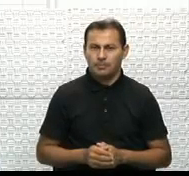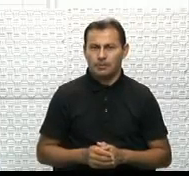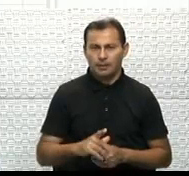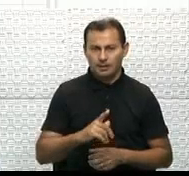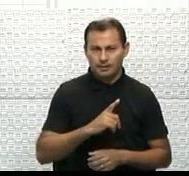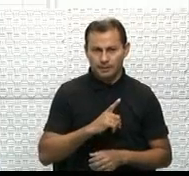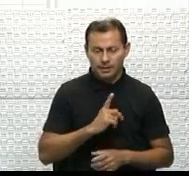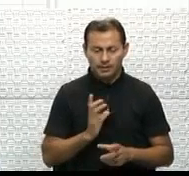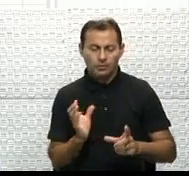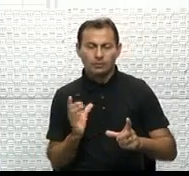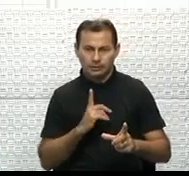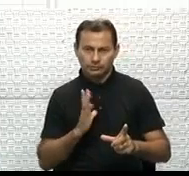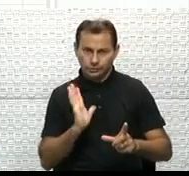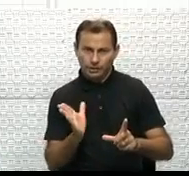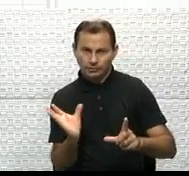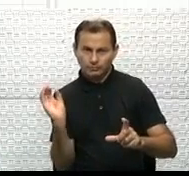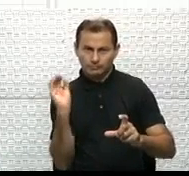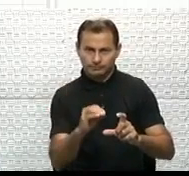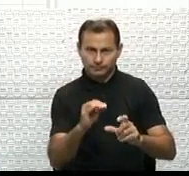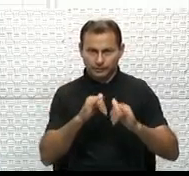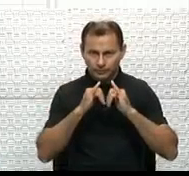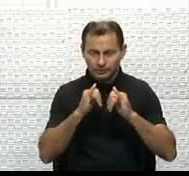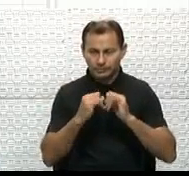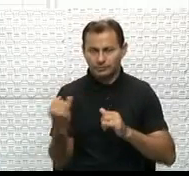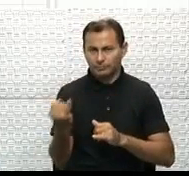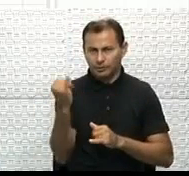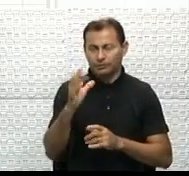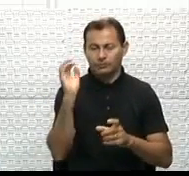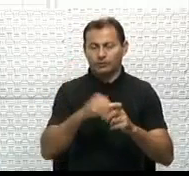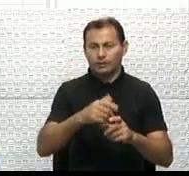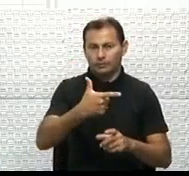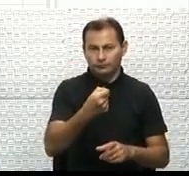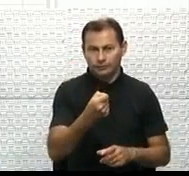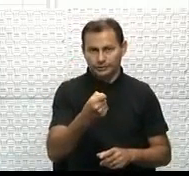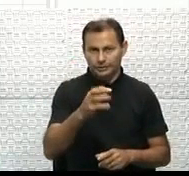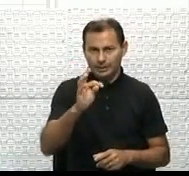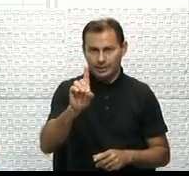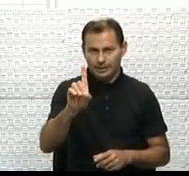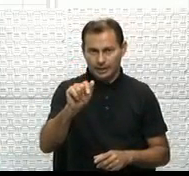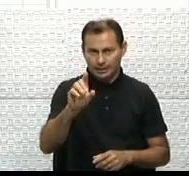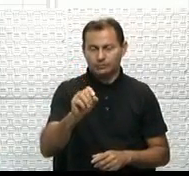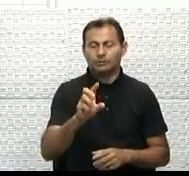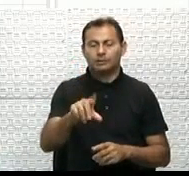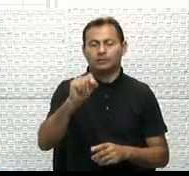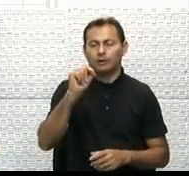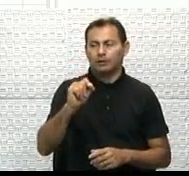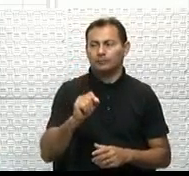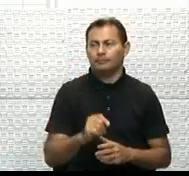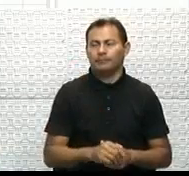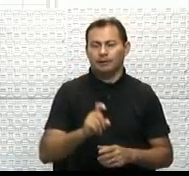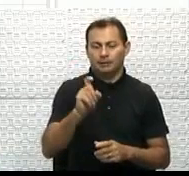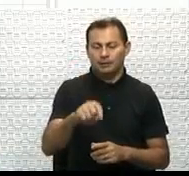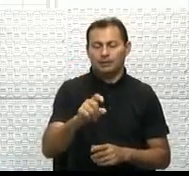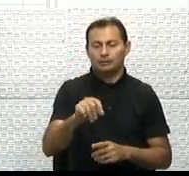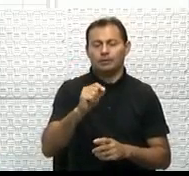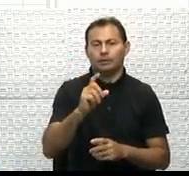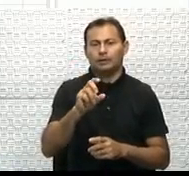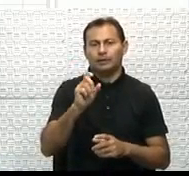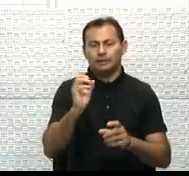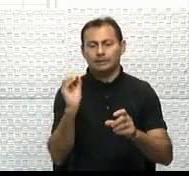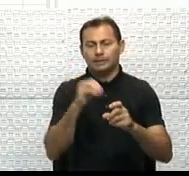Então, tendo inserido os dados, no caso é importante que você insira os 20 dados, você seleciona, clica, escolhe a